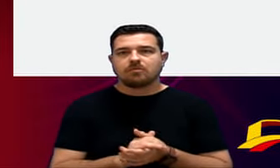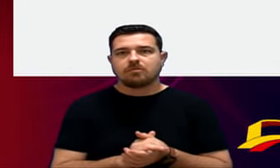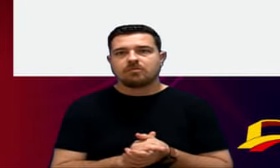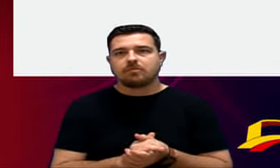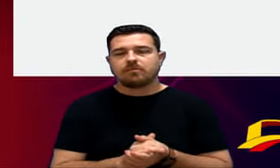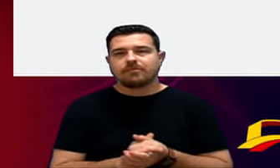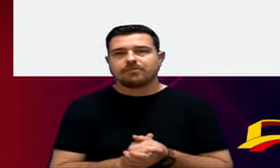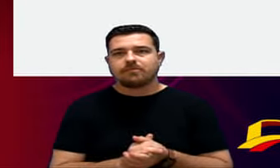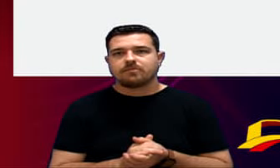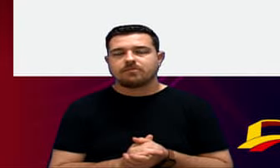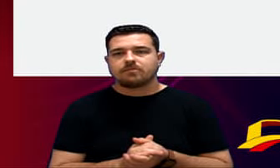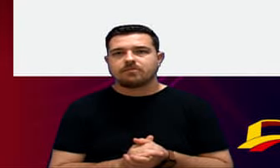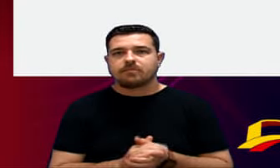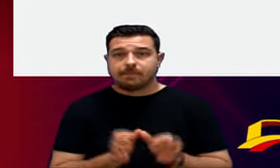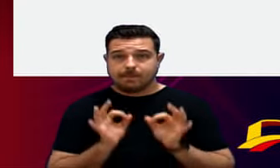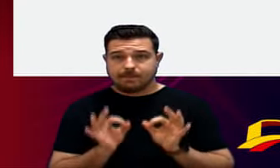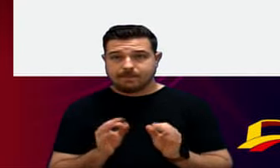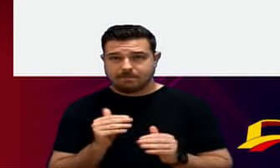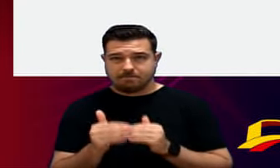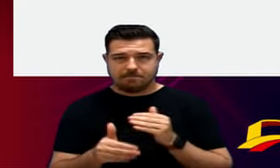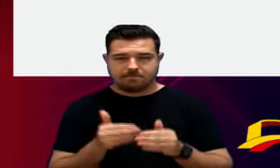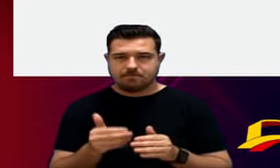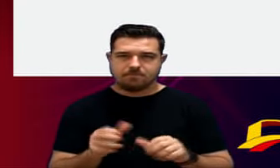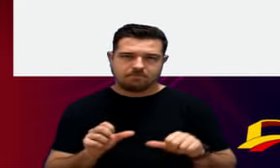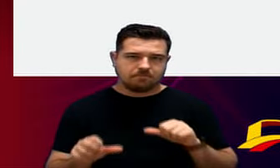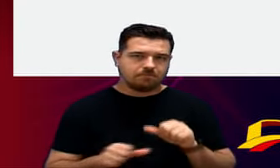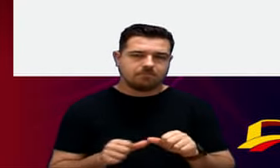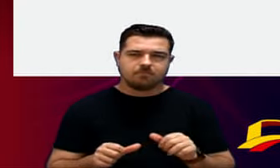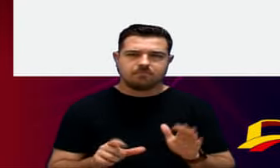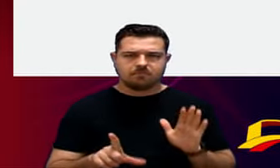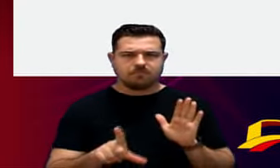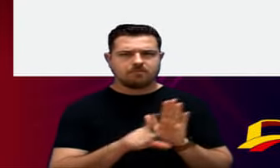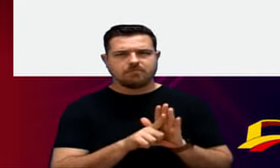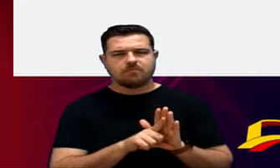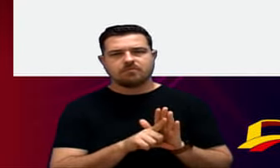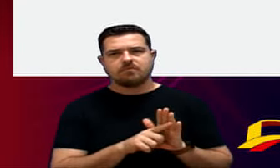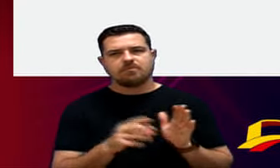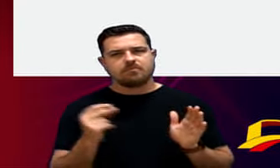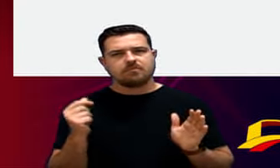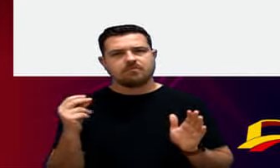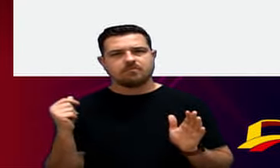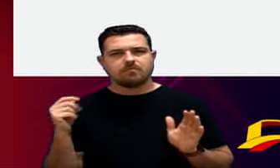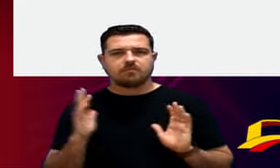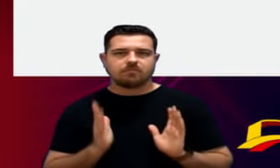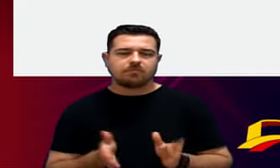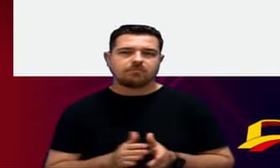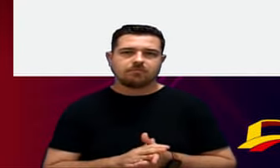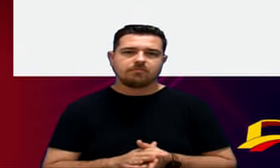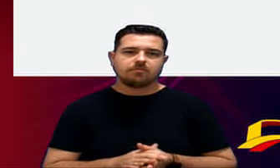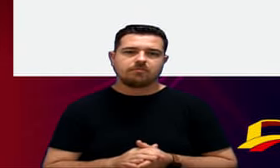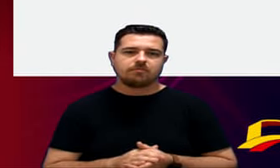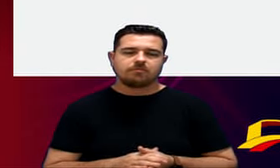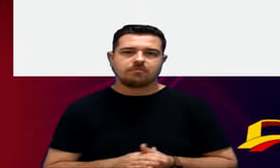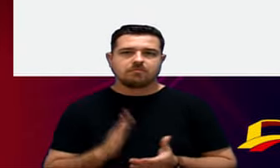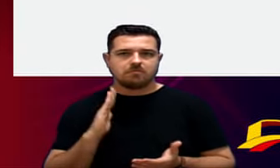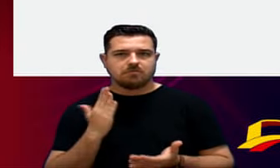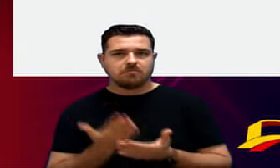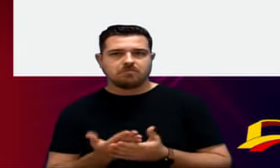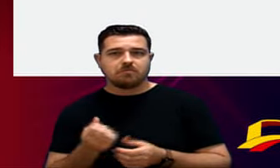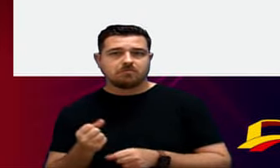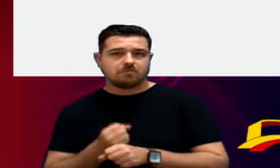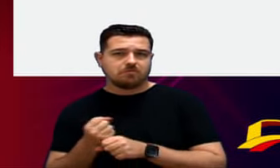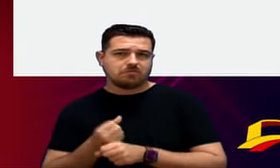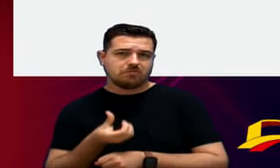e certo de que essa tratativa aí é um decreto Se não me engano no decreto lei alguma coisa nesse sentido acredito que dos anos